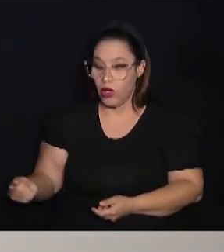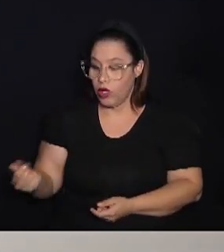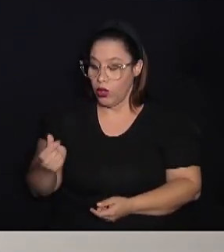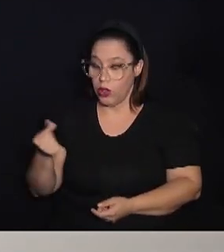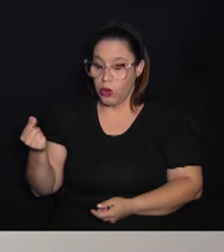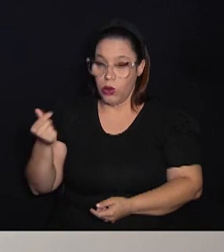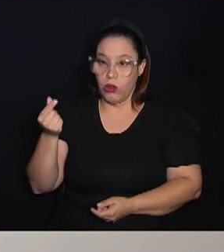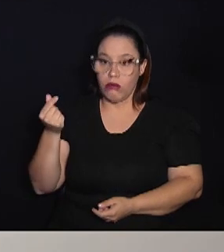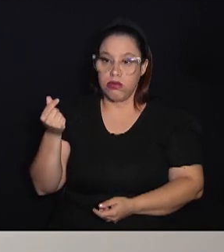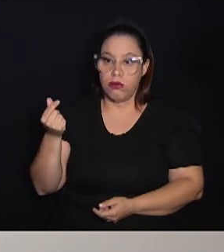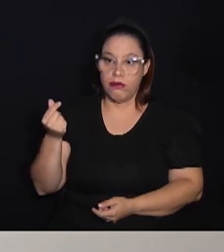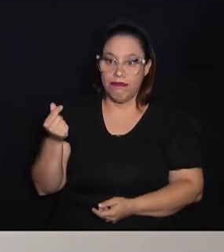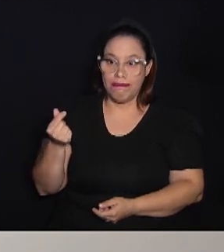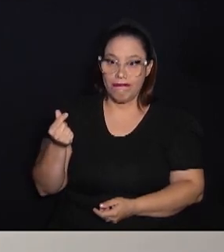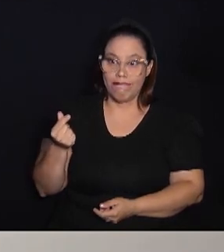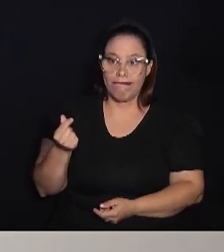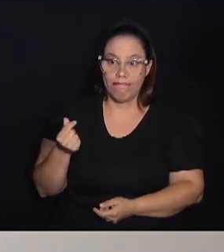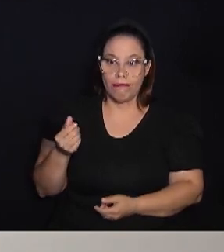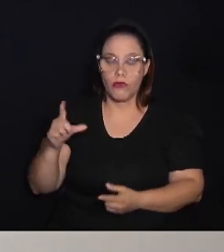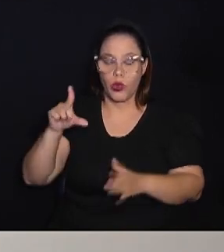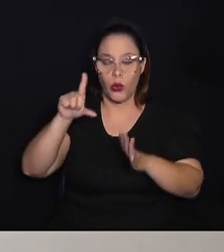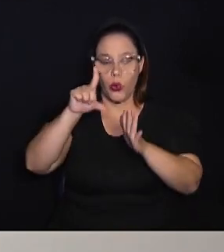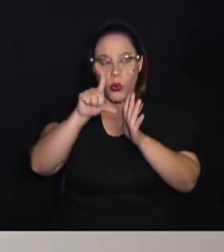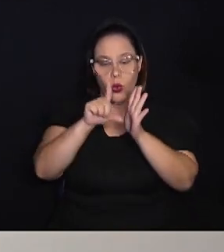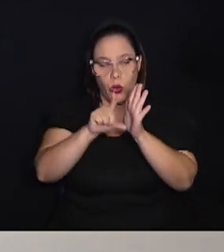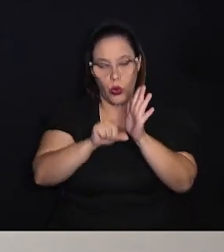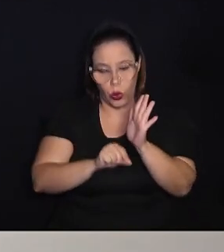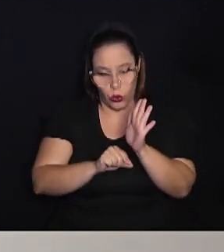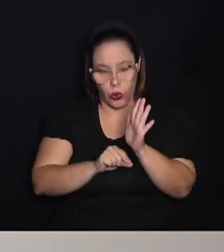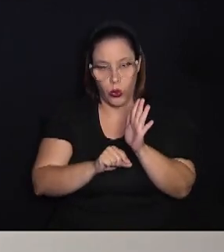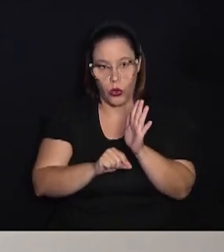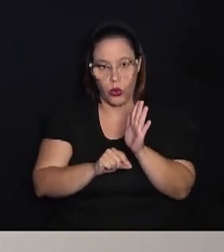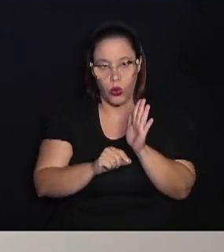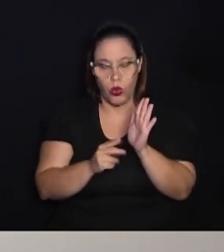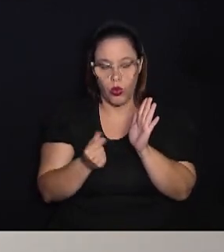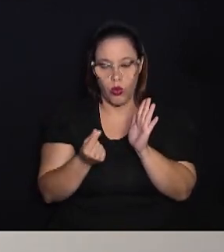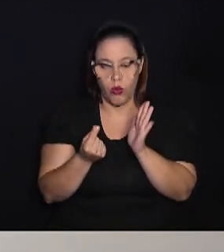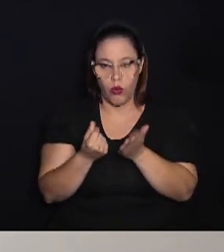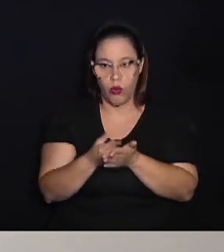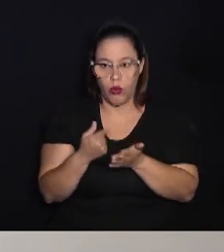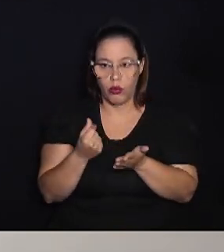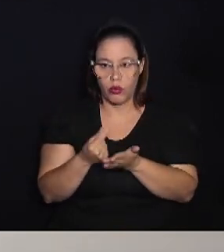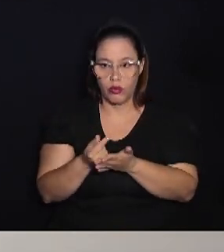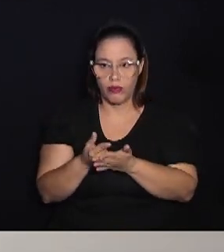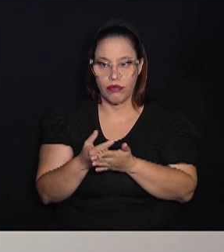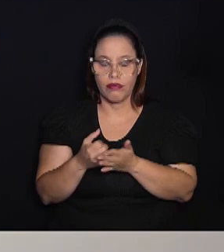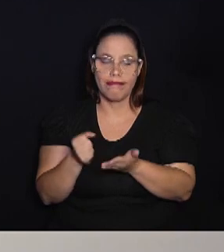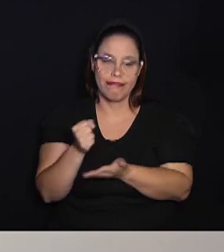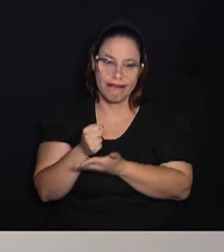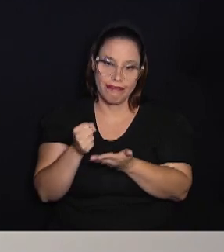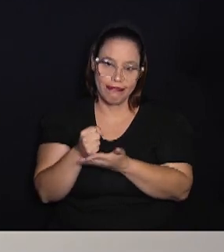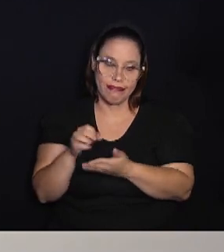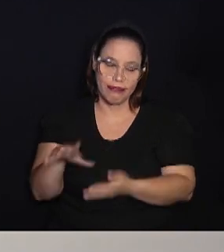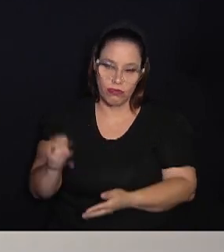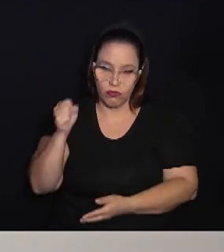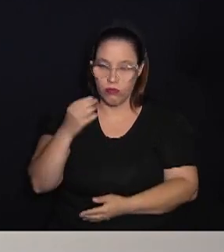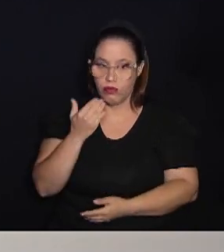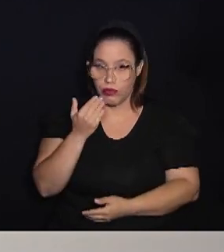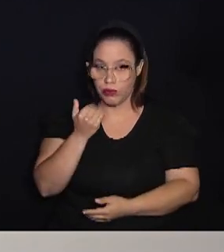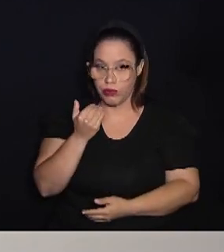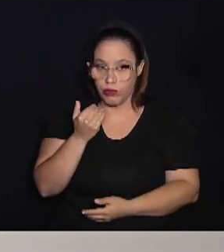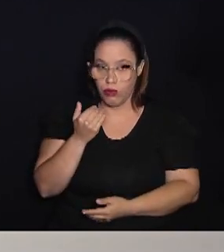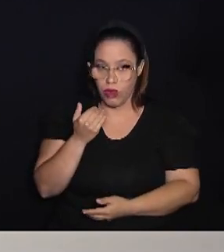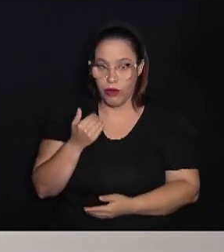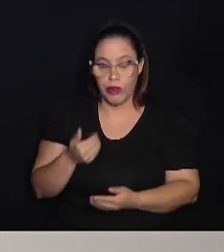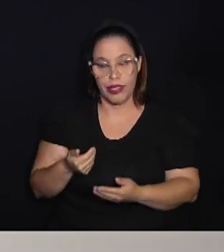econômico acaba sendo de uma redução do custo desse item na cesta básica, porque ele deixa de